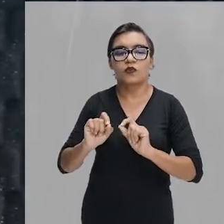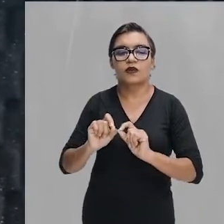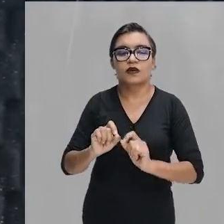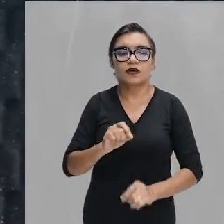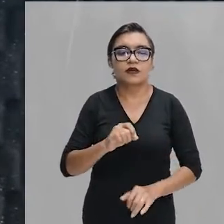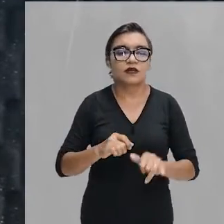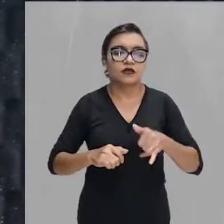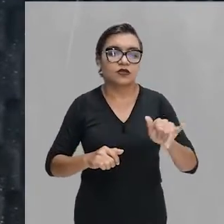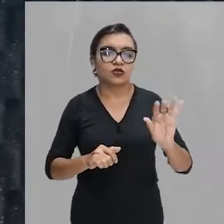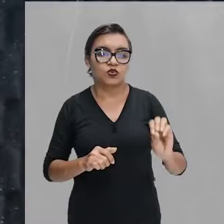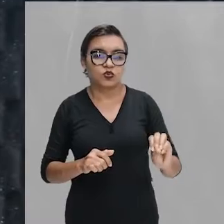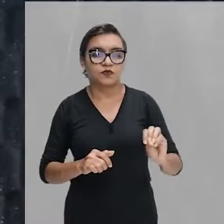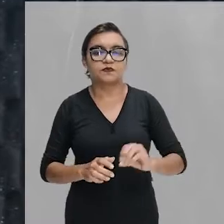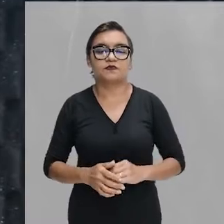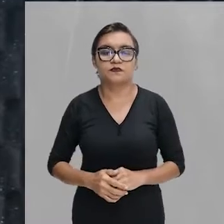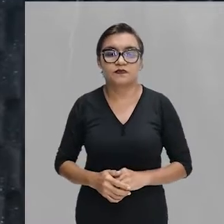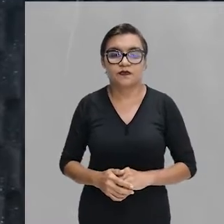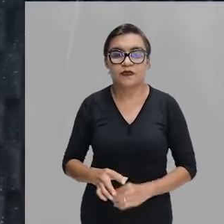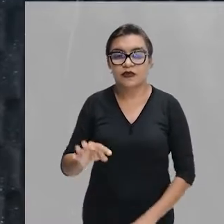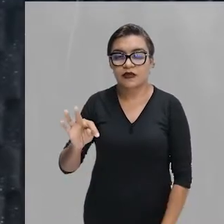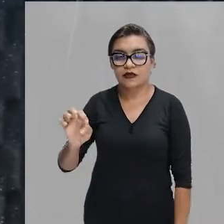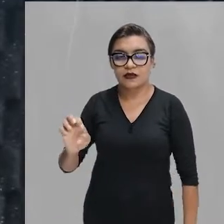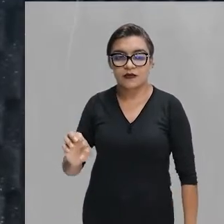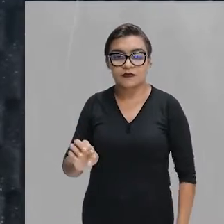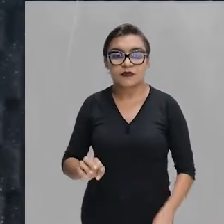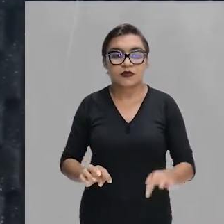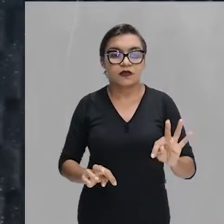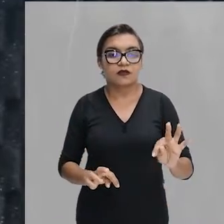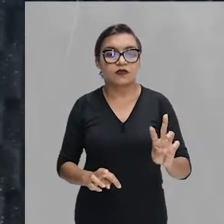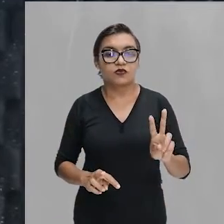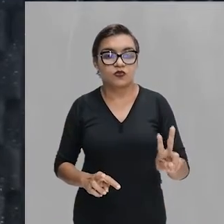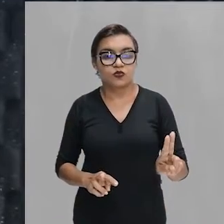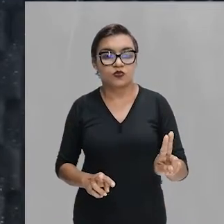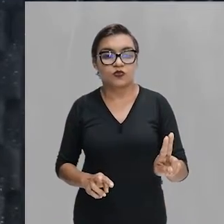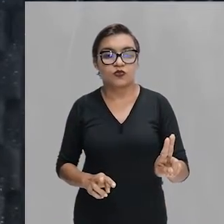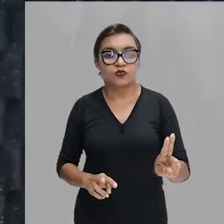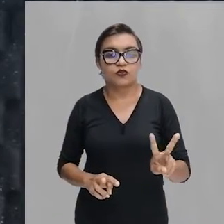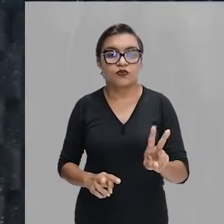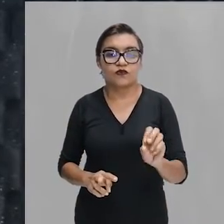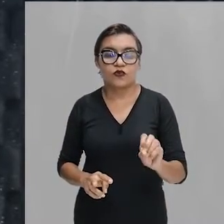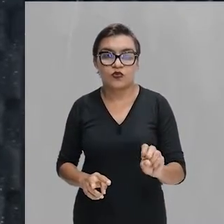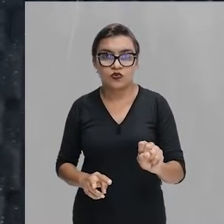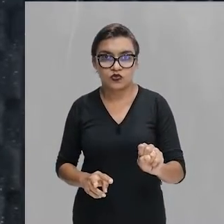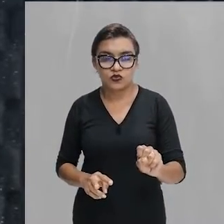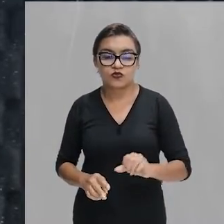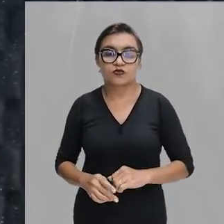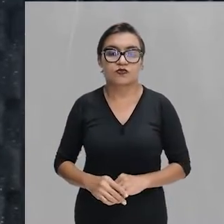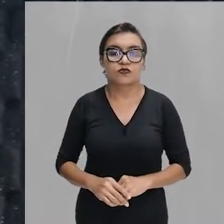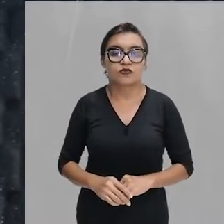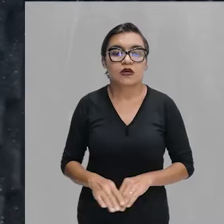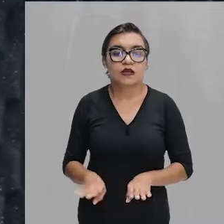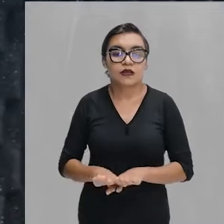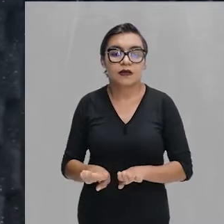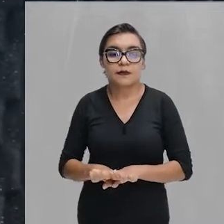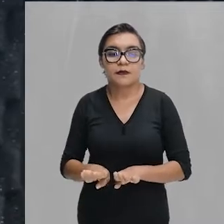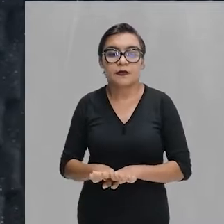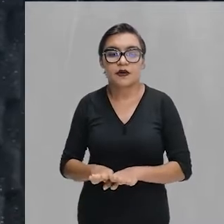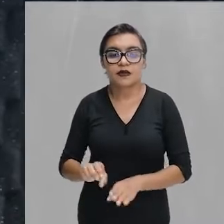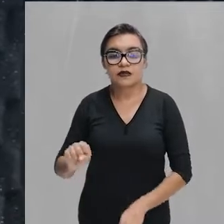you. Te está se referindo a tu, vos. Se, a él, ella,